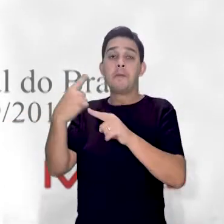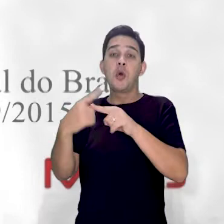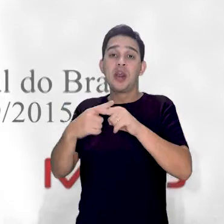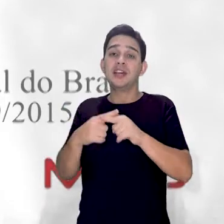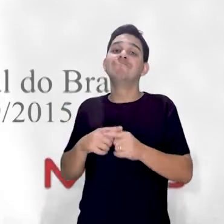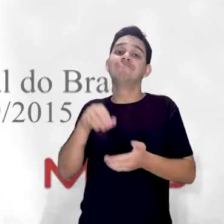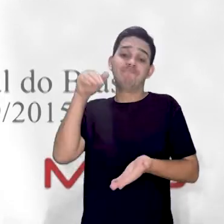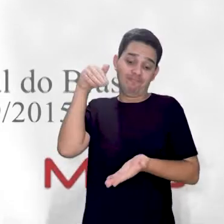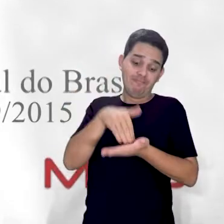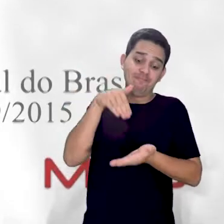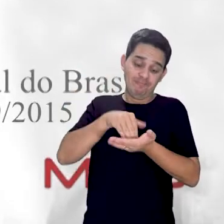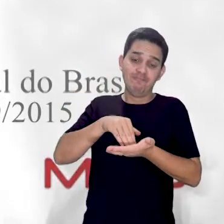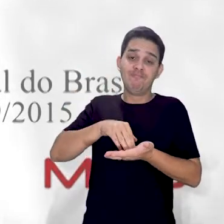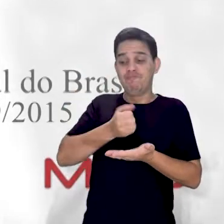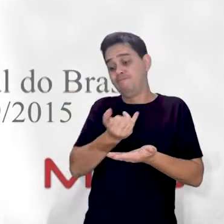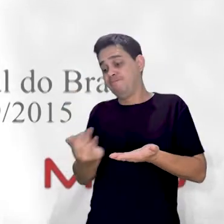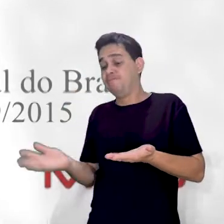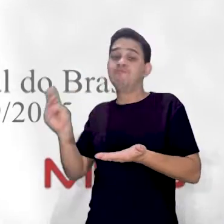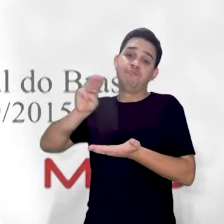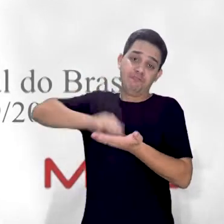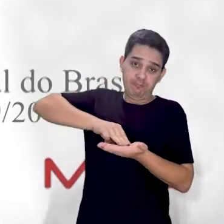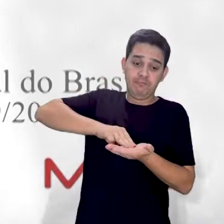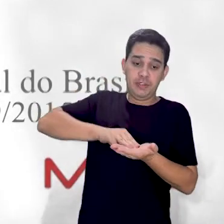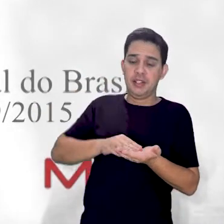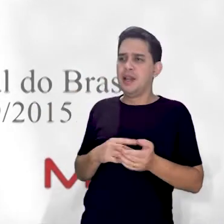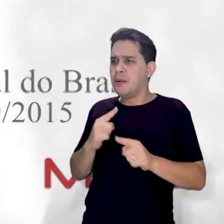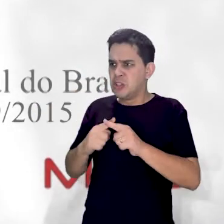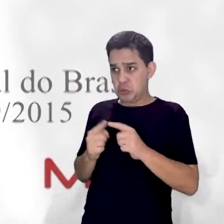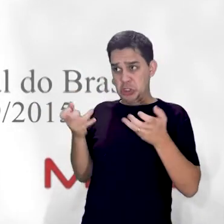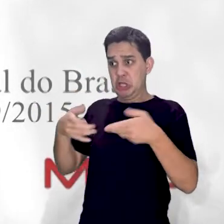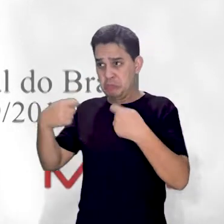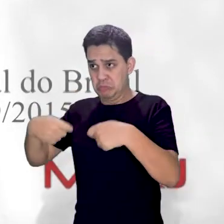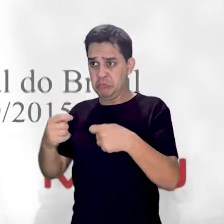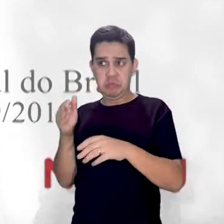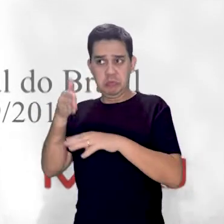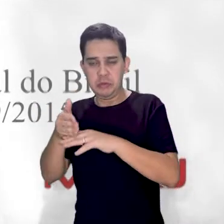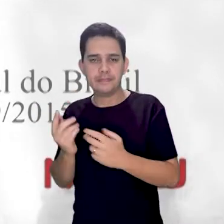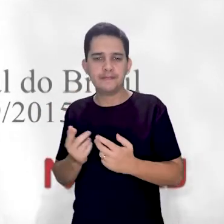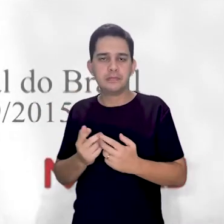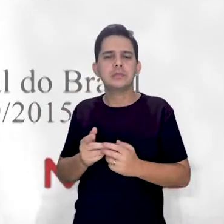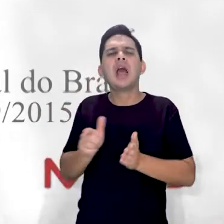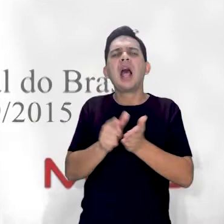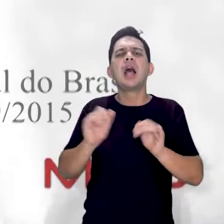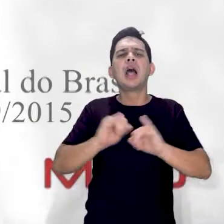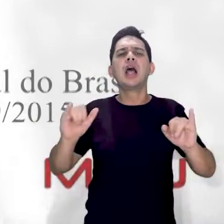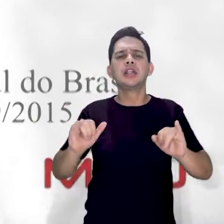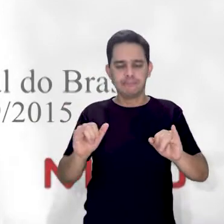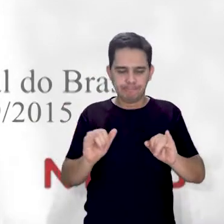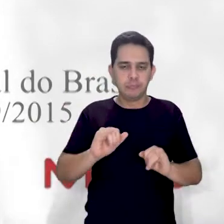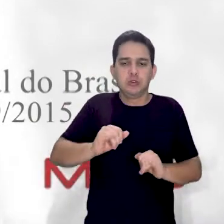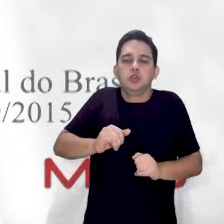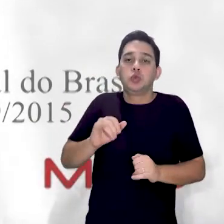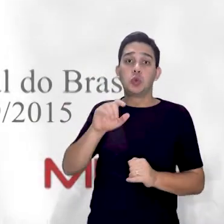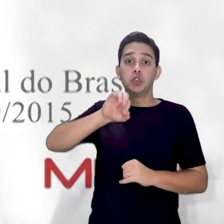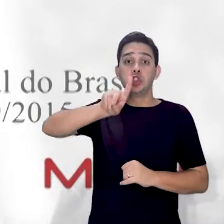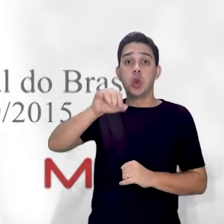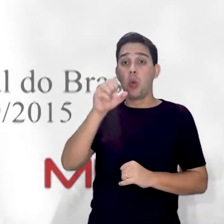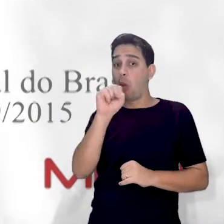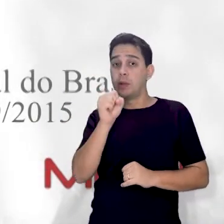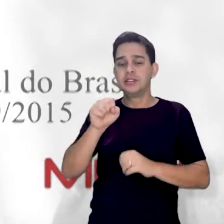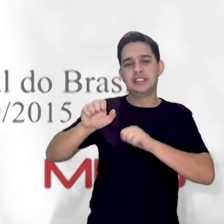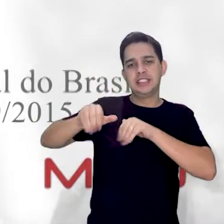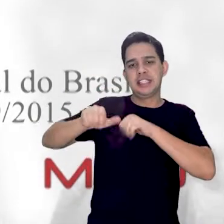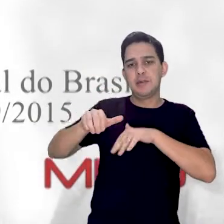ter os jurados faltantes receio dele participar. Fecha aspas. Fonte, Jornal do Brasil, de 8 de setembro